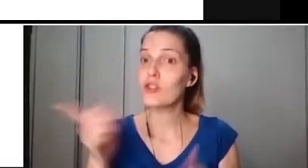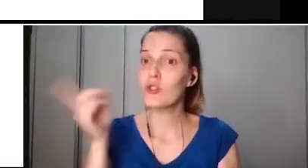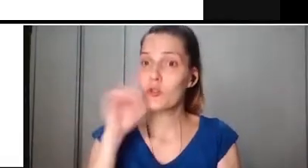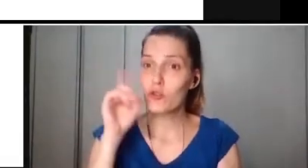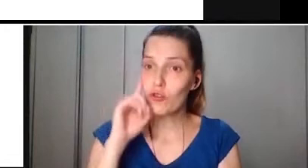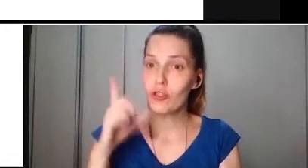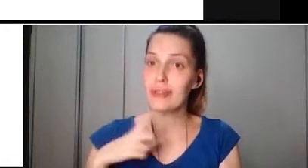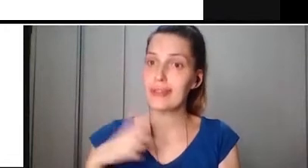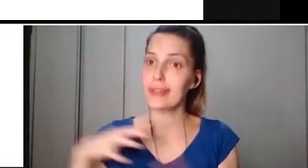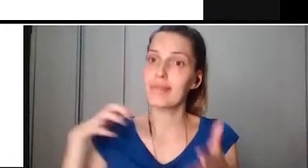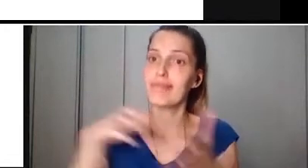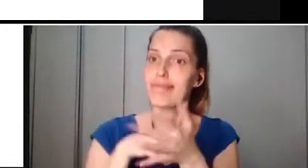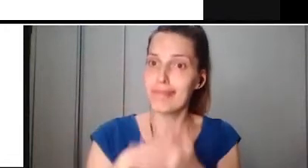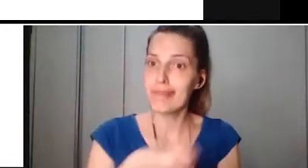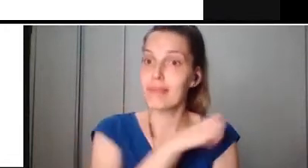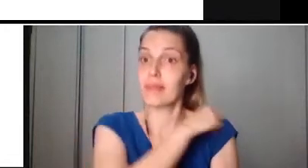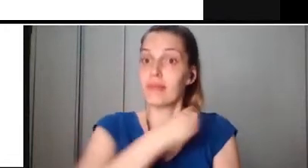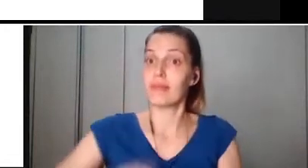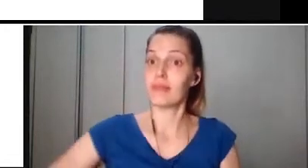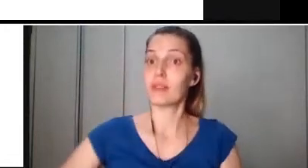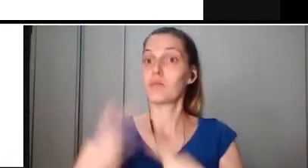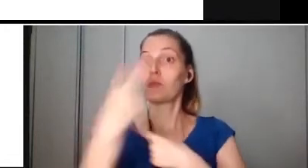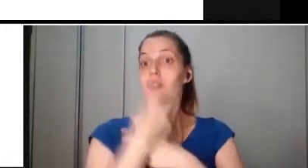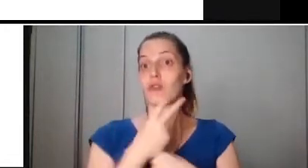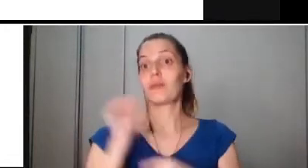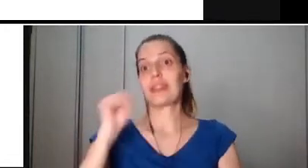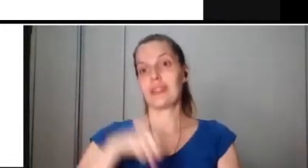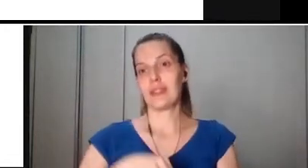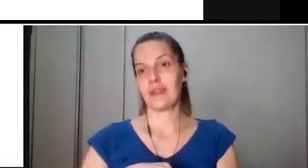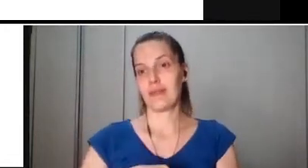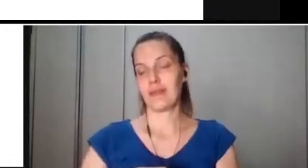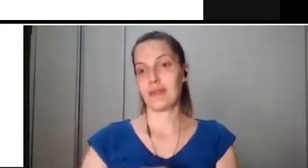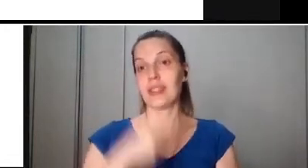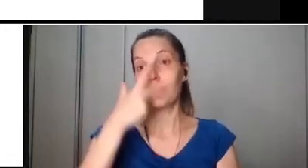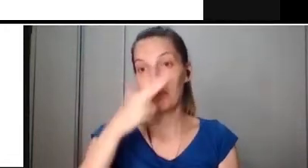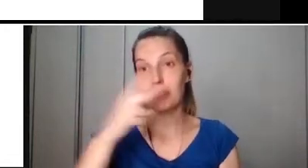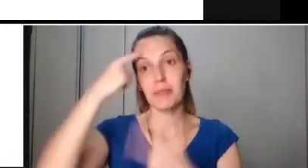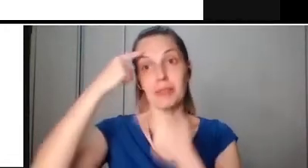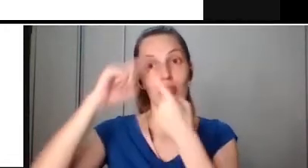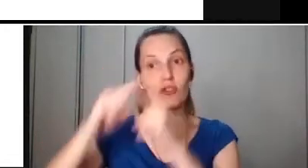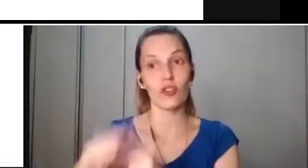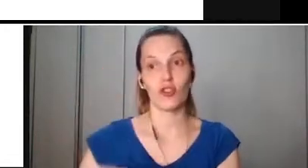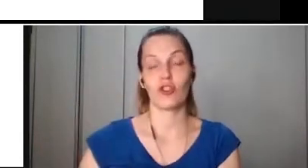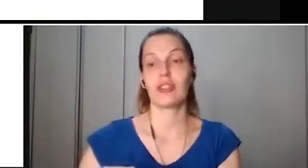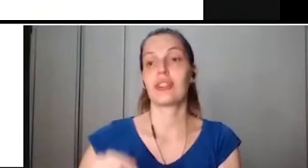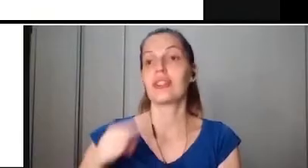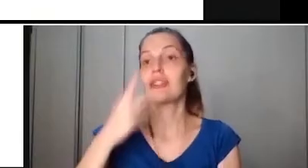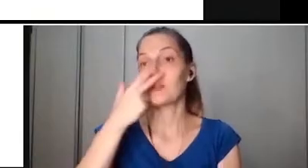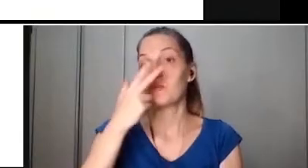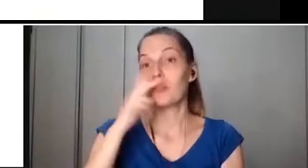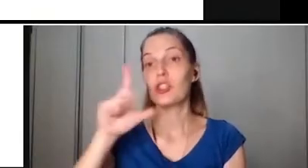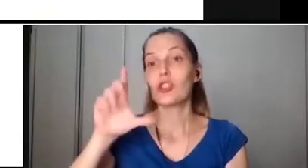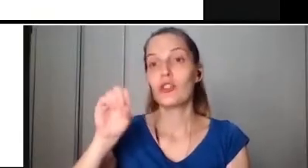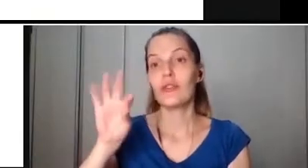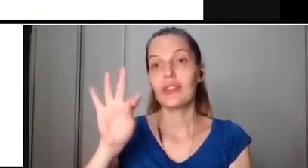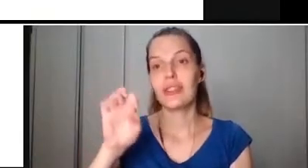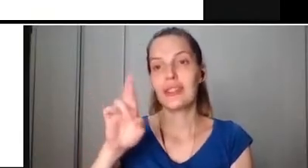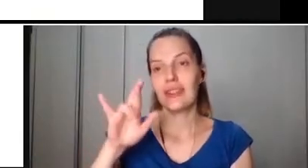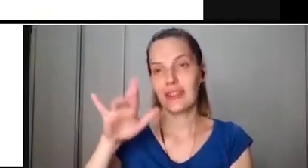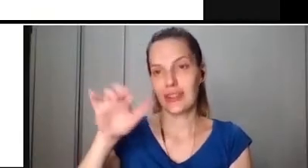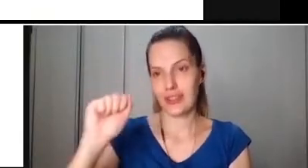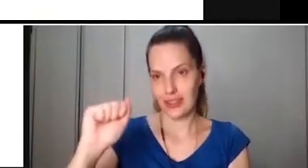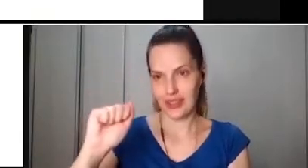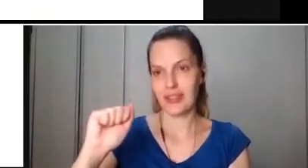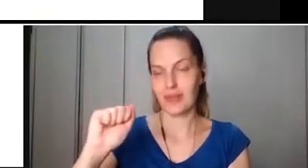tipo, em que o cinto protege alguém. A mesma lógica, para a gente entender, da loteria. A probabilidade de eu ganhar